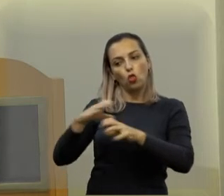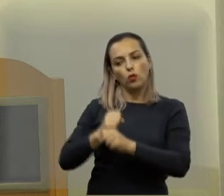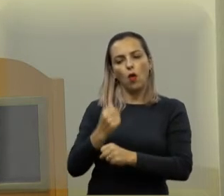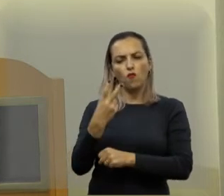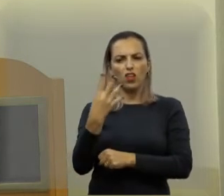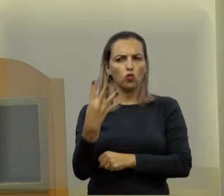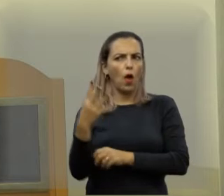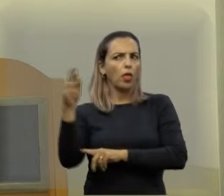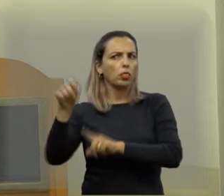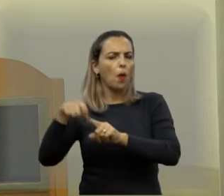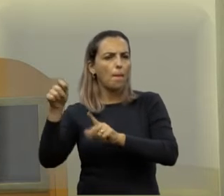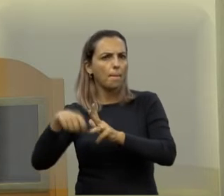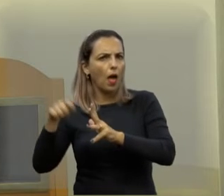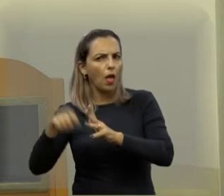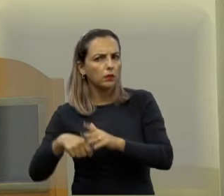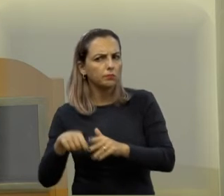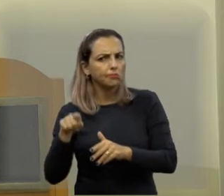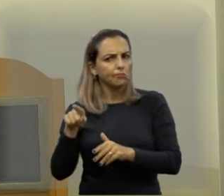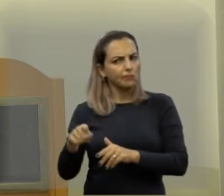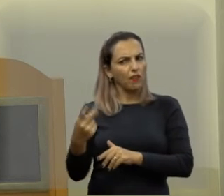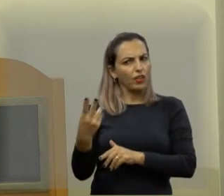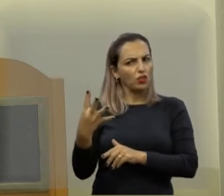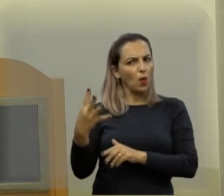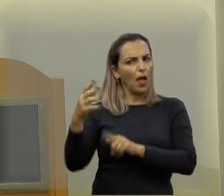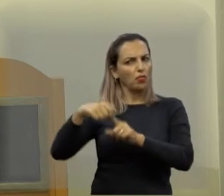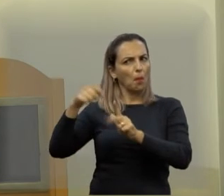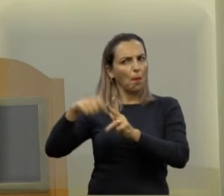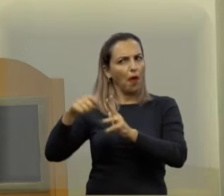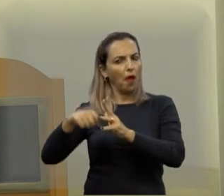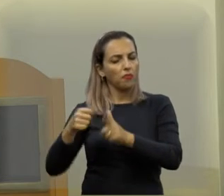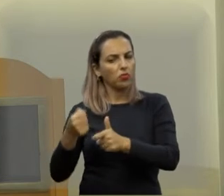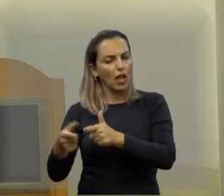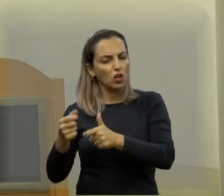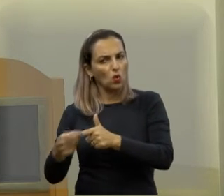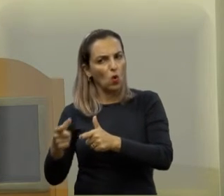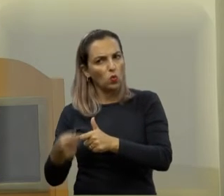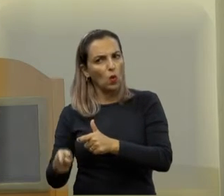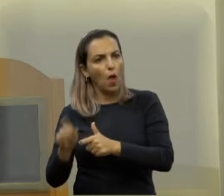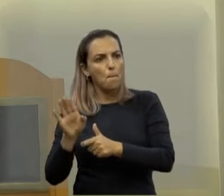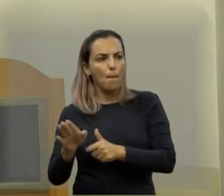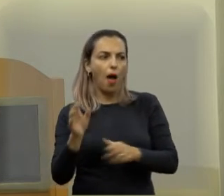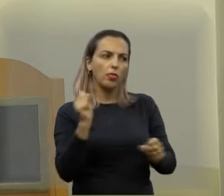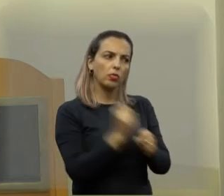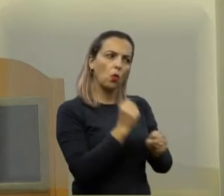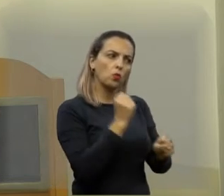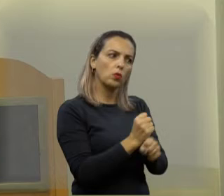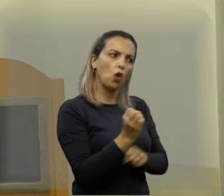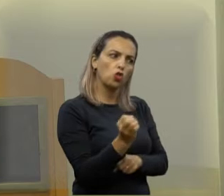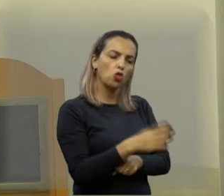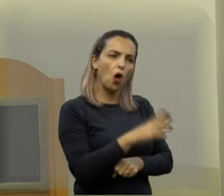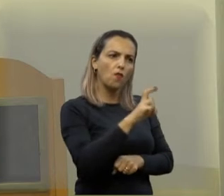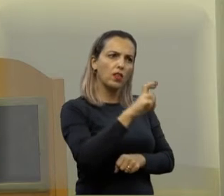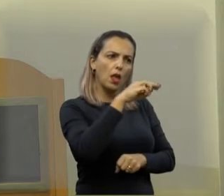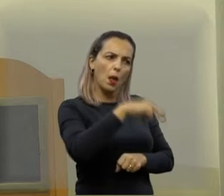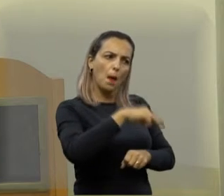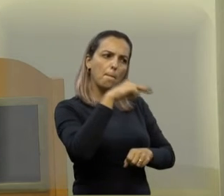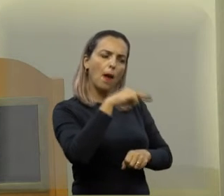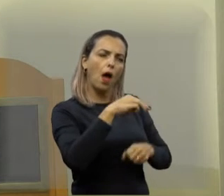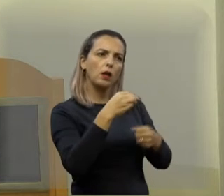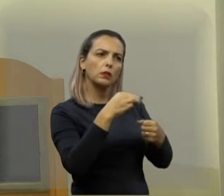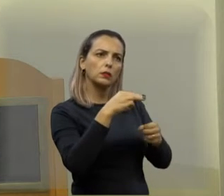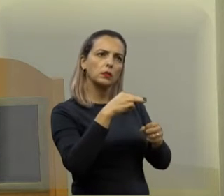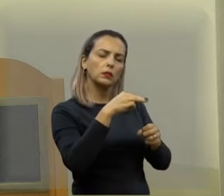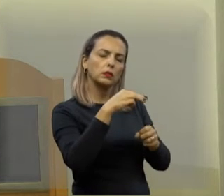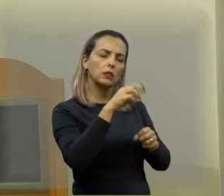Então você está locando um áudio por 24 meses para atender uma reforma de cinco meses ao custo